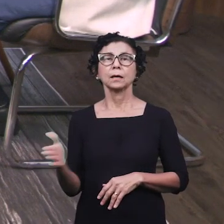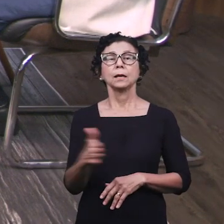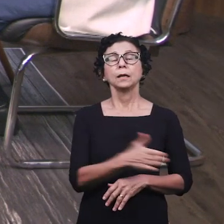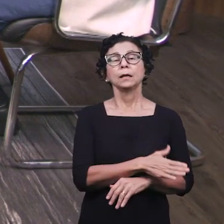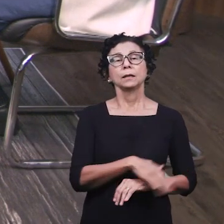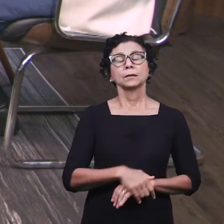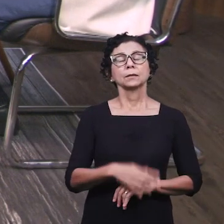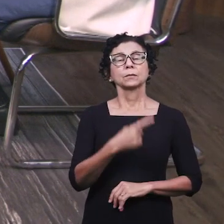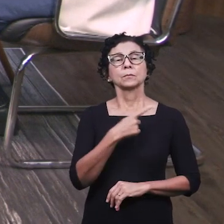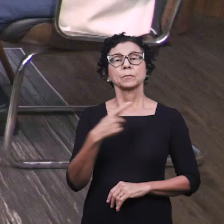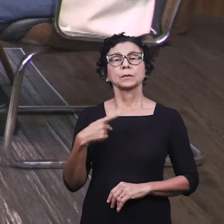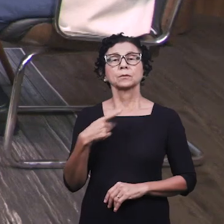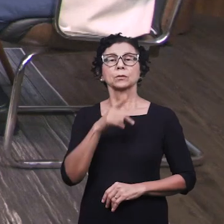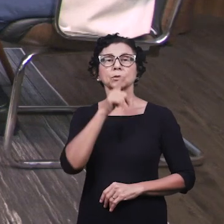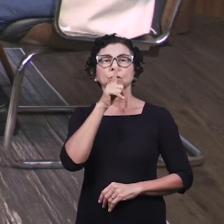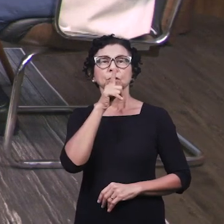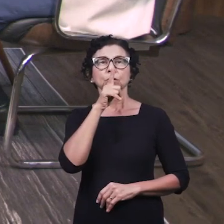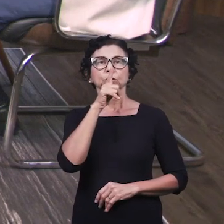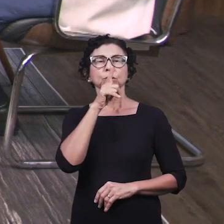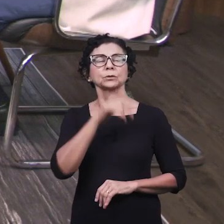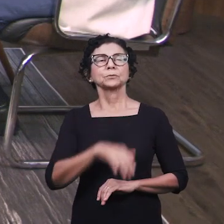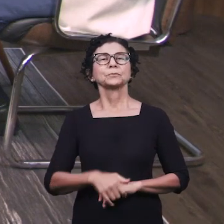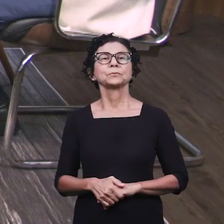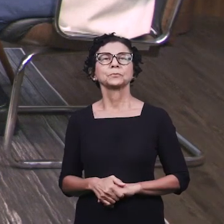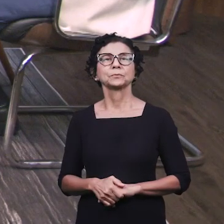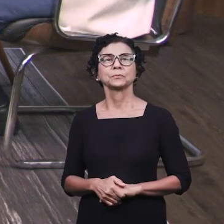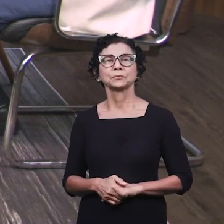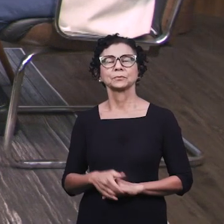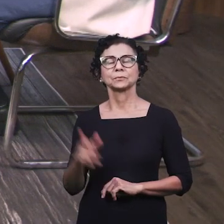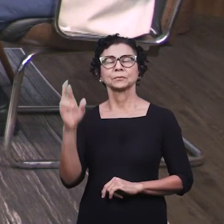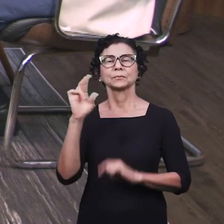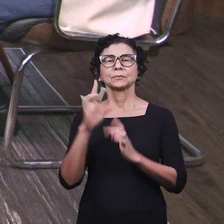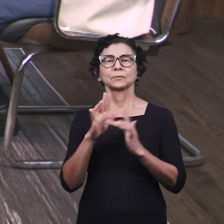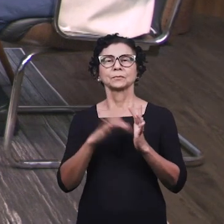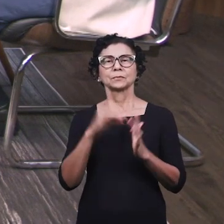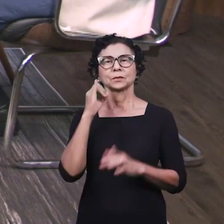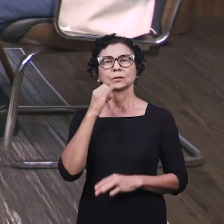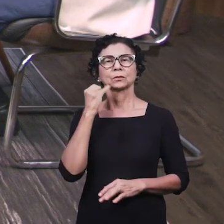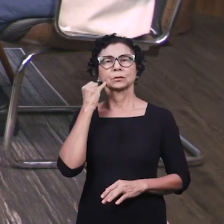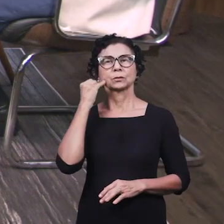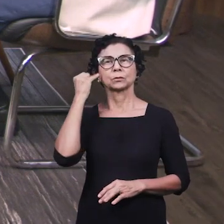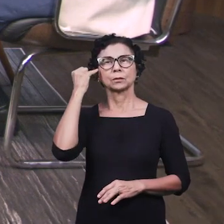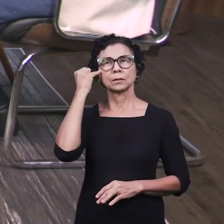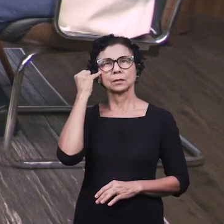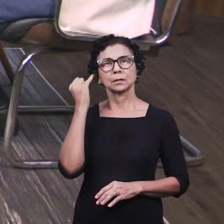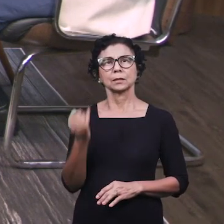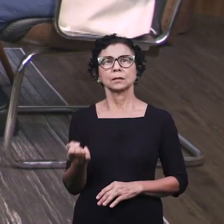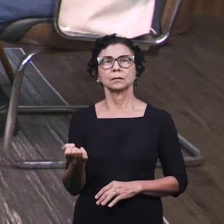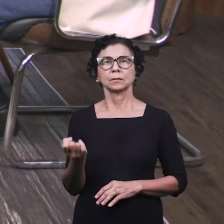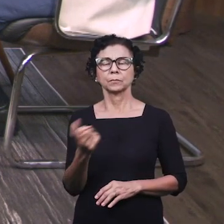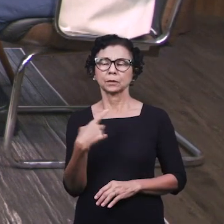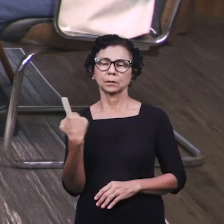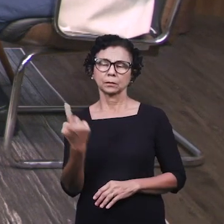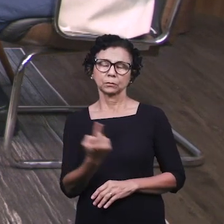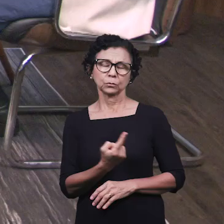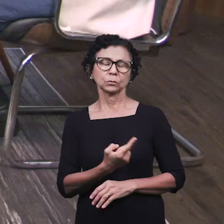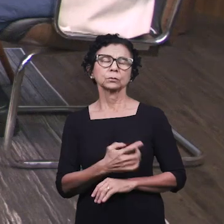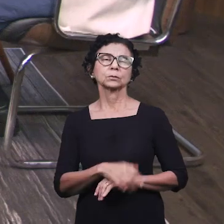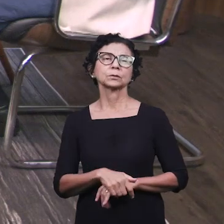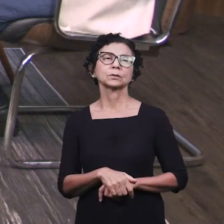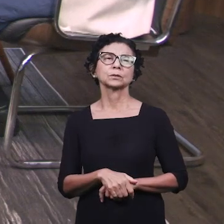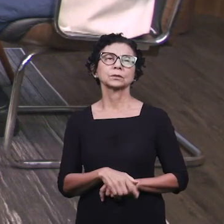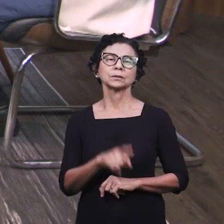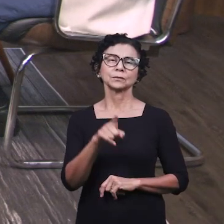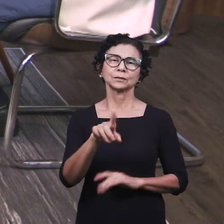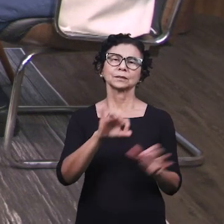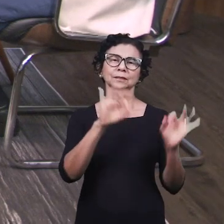Gilson Souza, que é membro do Conselho Presbiteral. A paz do Senhor Jesus. A paz do Senhor, pastor Josias, a paz do Senhor aos membros da mesa aqui, nossos companheiros, e também a